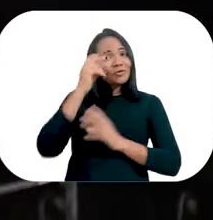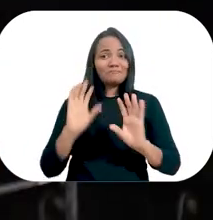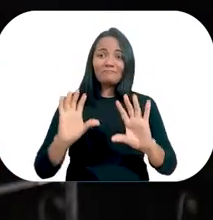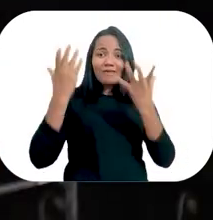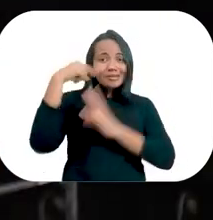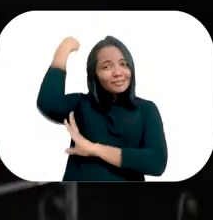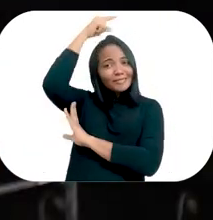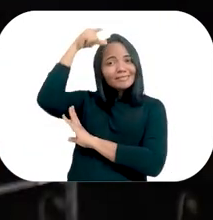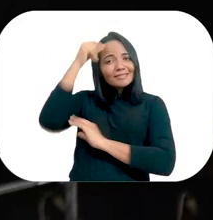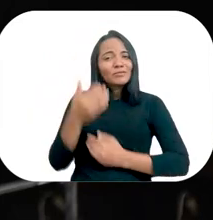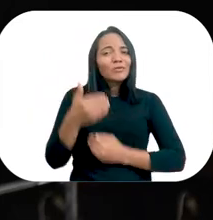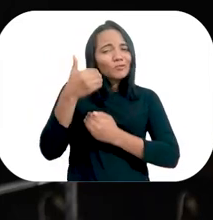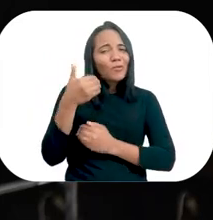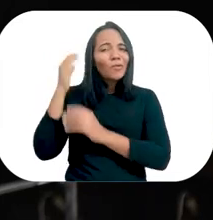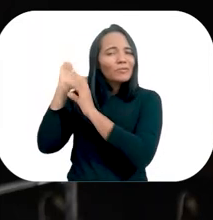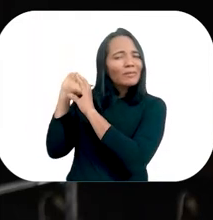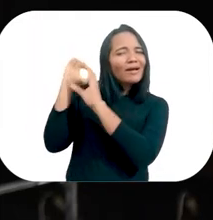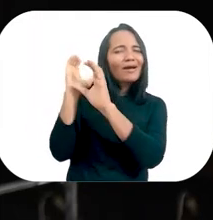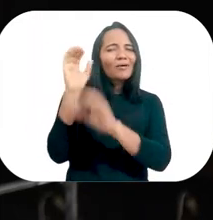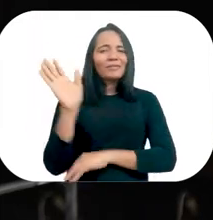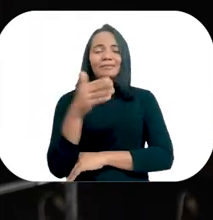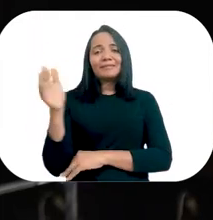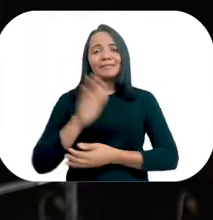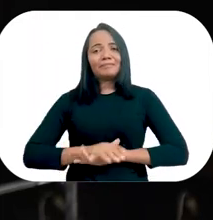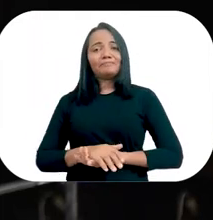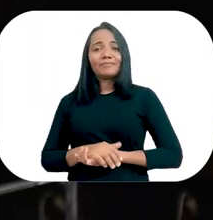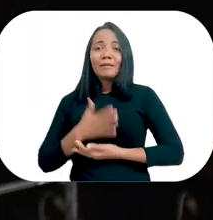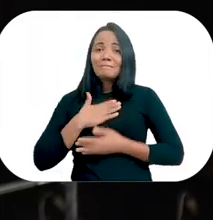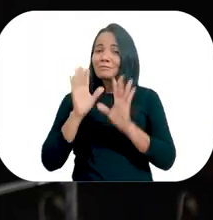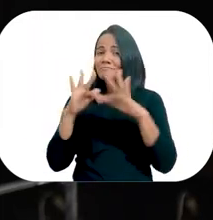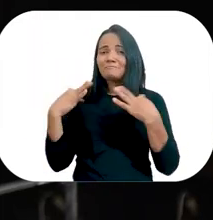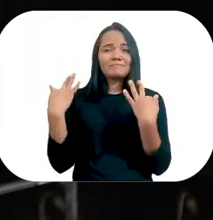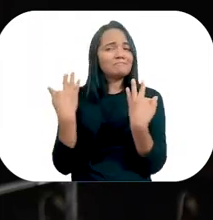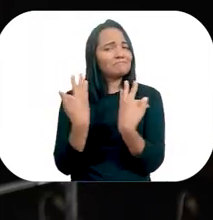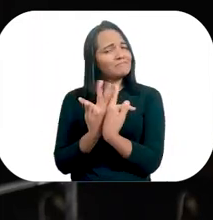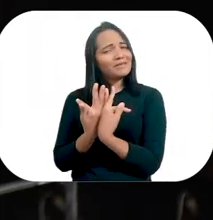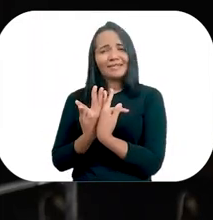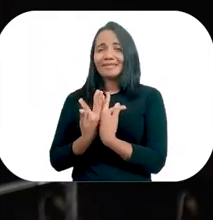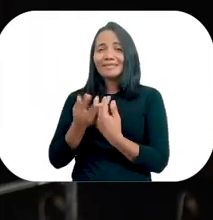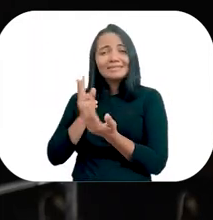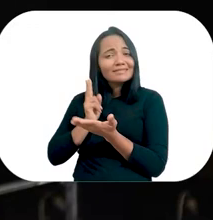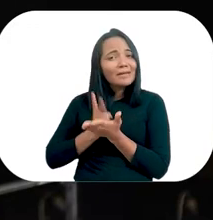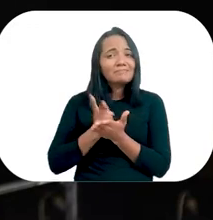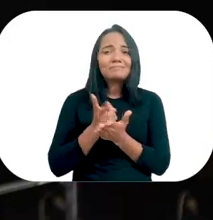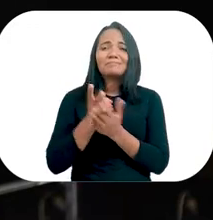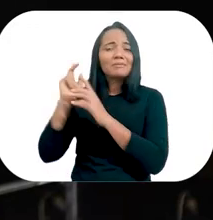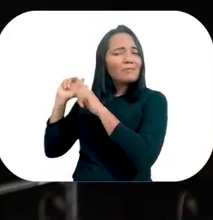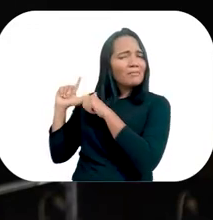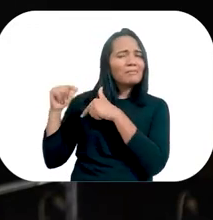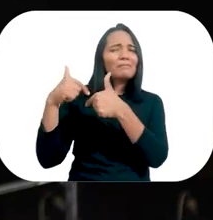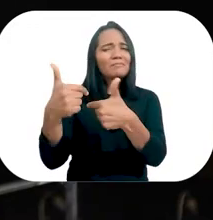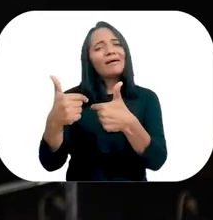Bandeira. E minha família está... desde o início dessas comemorações do Pau da Bandeira,